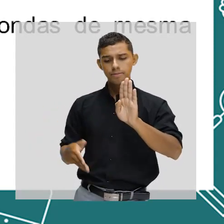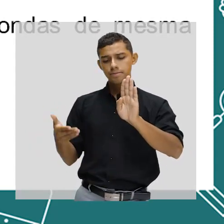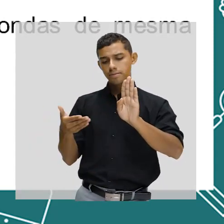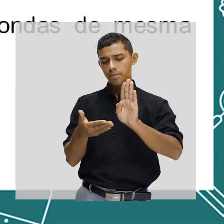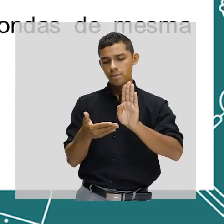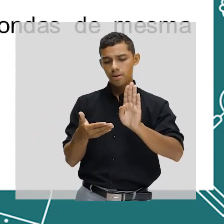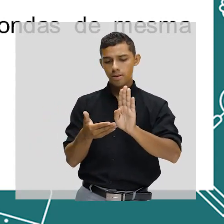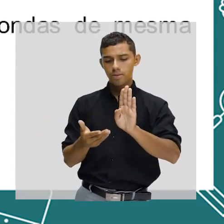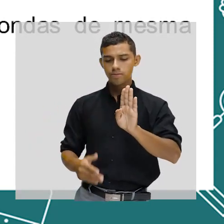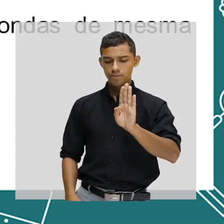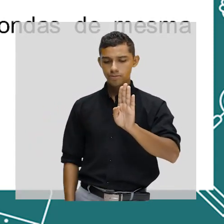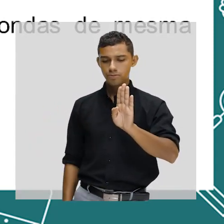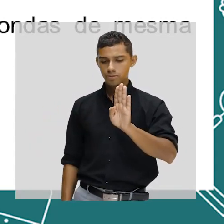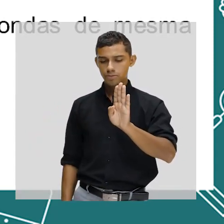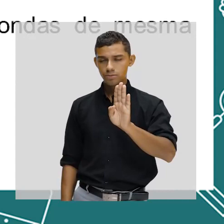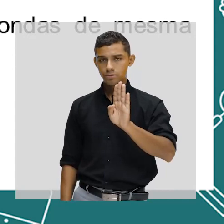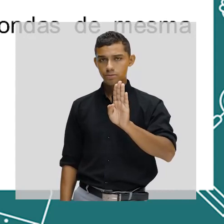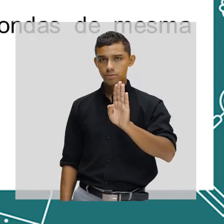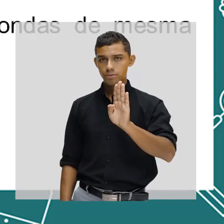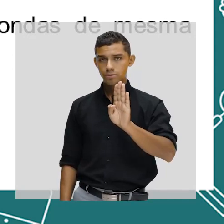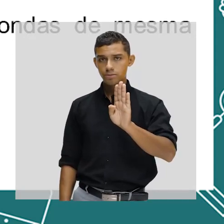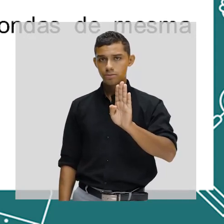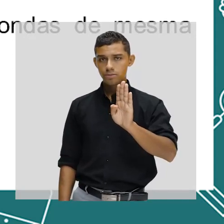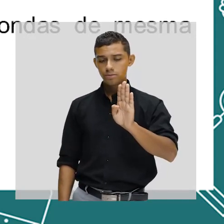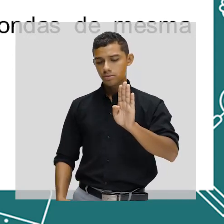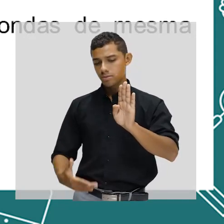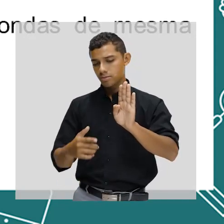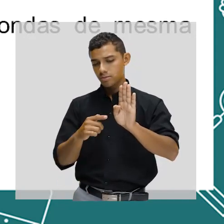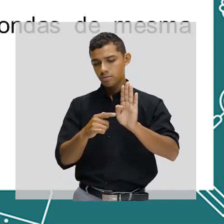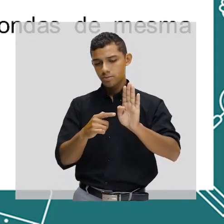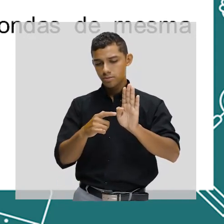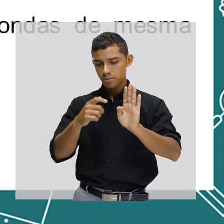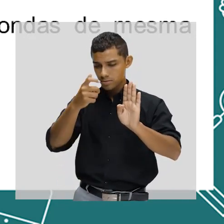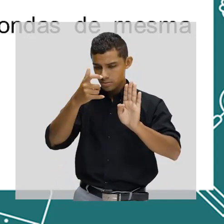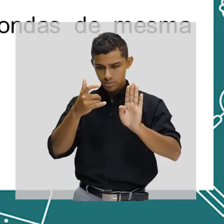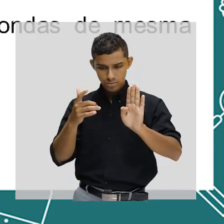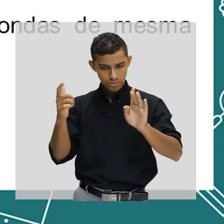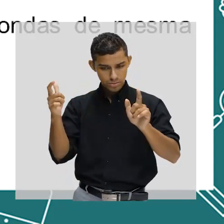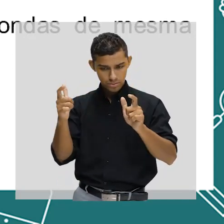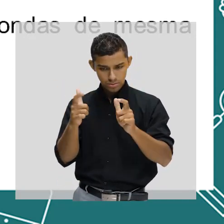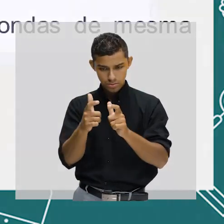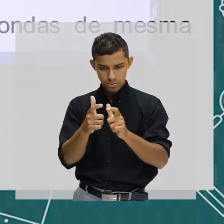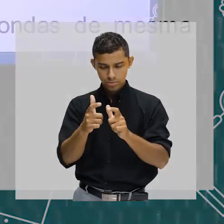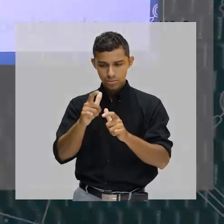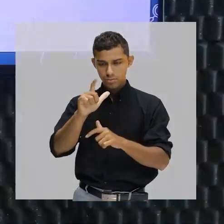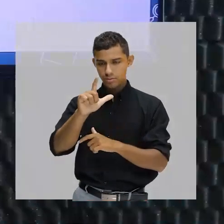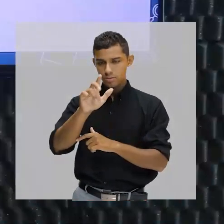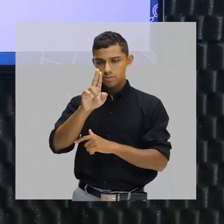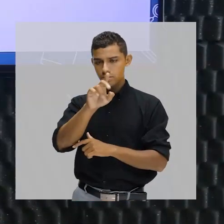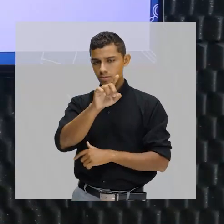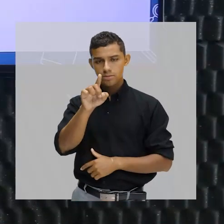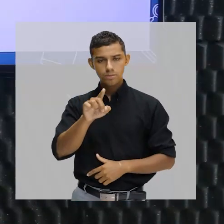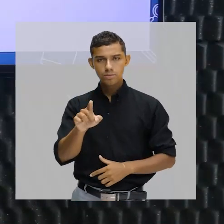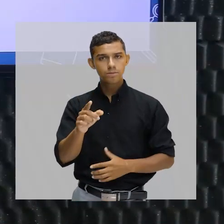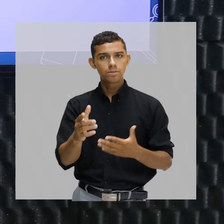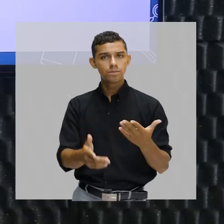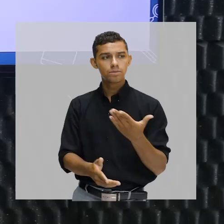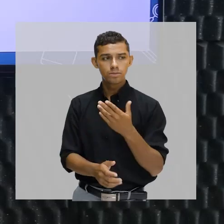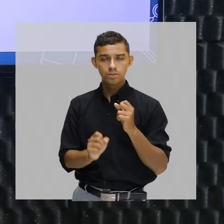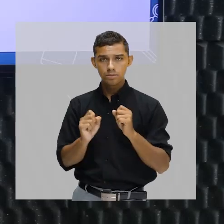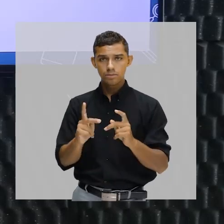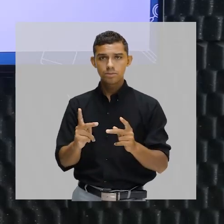de menor frequência, certo? A frequência vai ser menor do que a luz visível. Tá